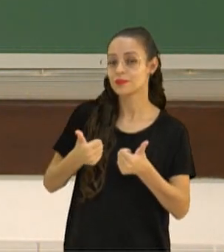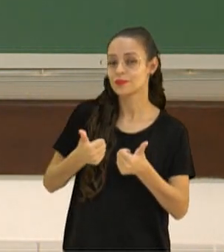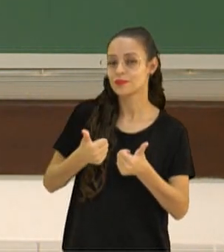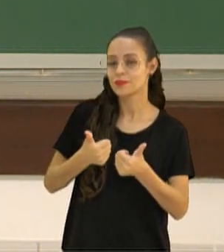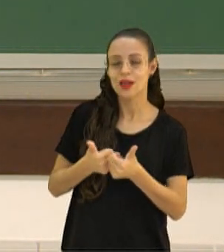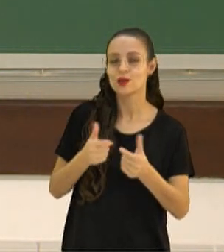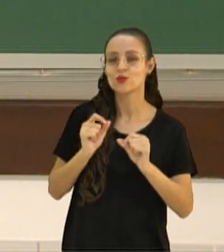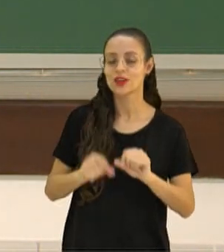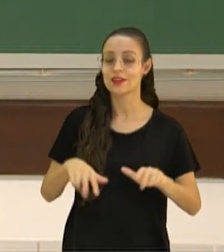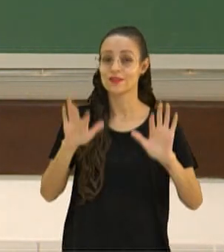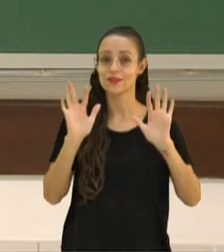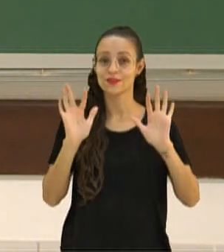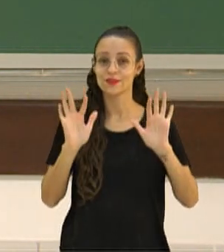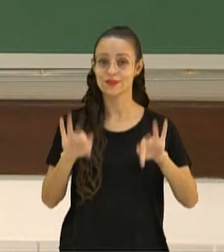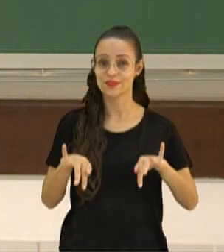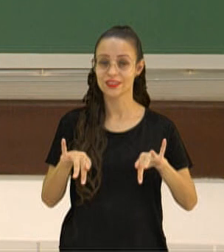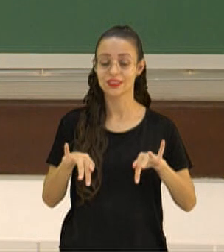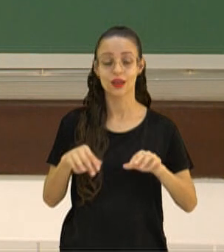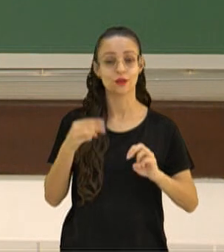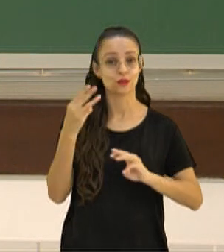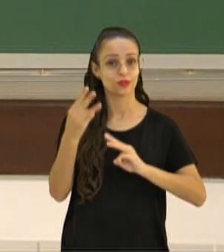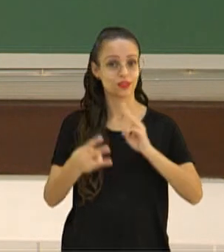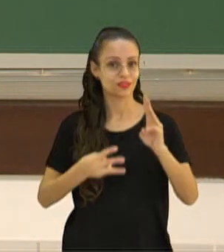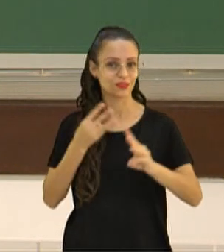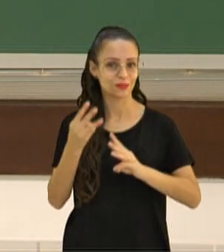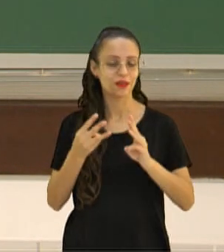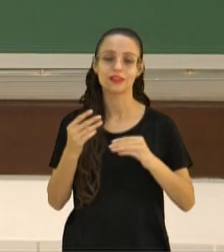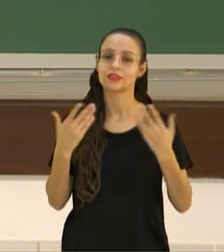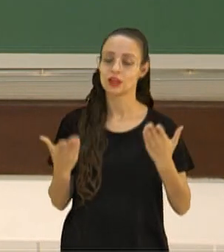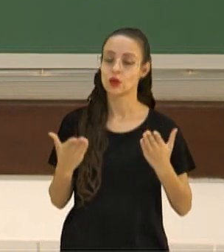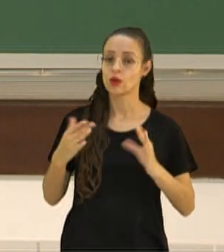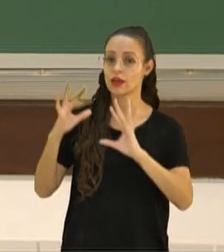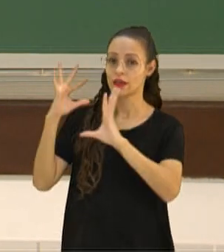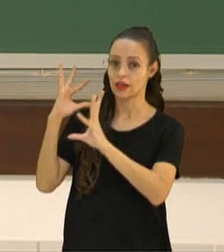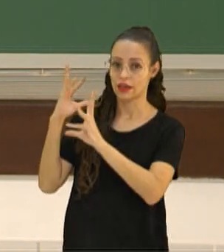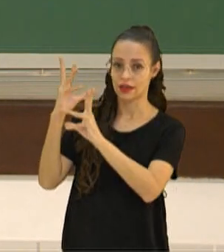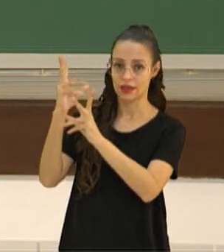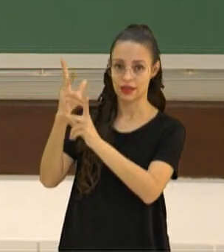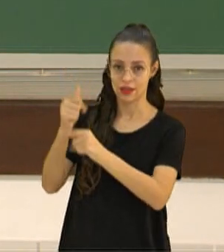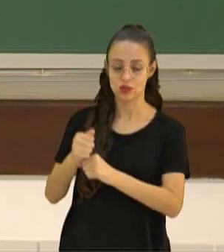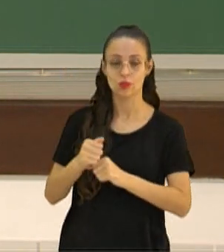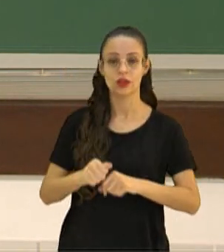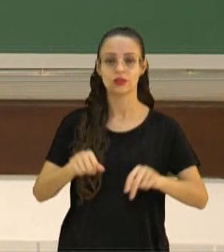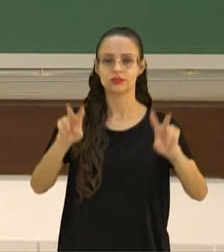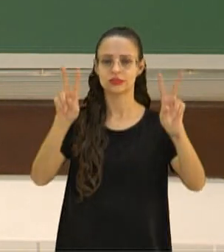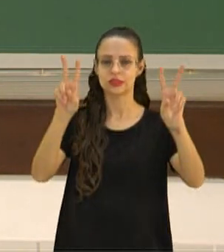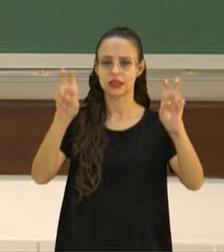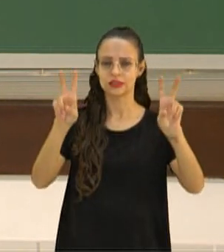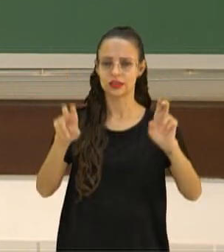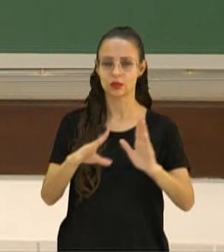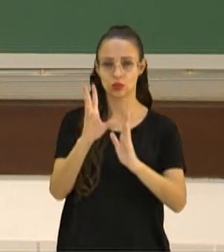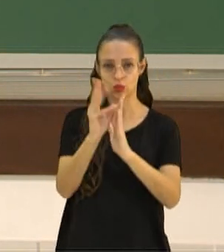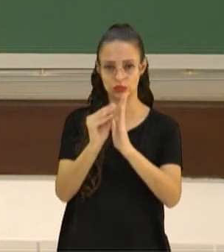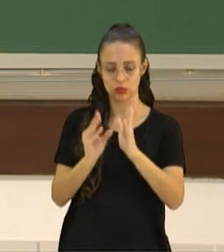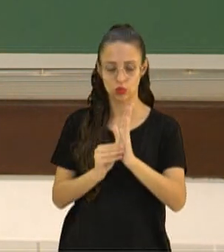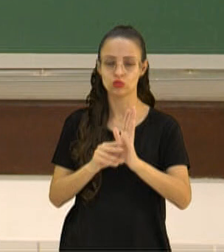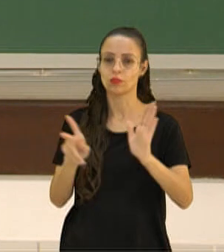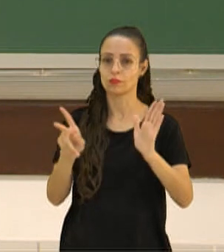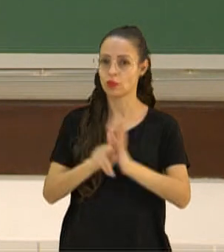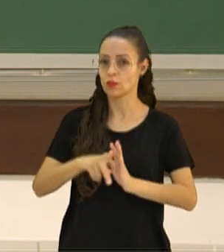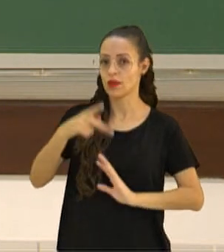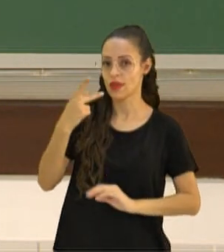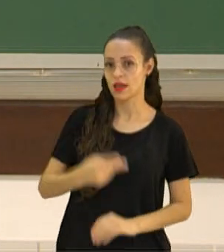nos finalmente do nosso trimestre, então estamos retomando conteúdos abordados durante esse trimestre. Então, na aula passada